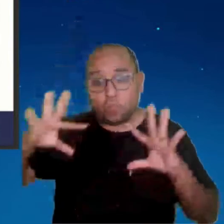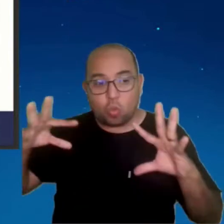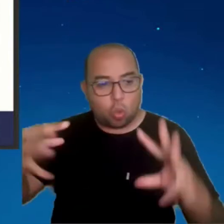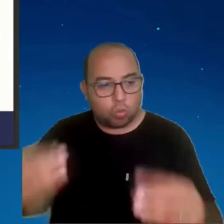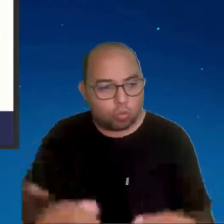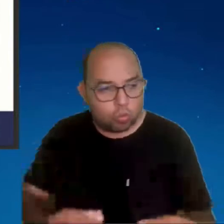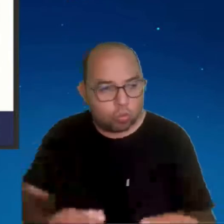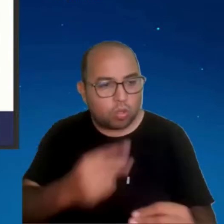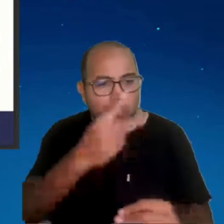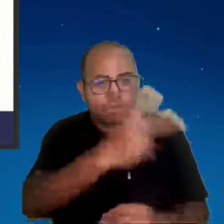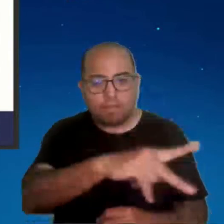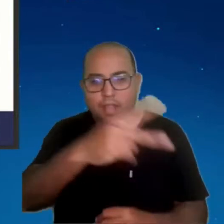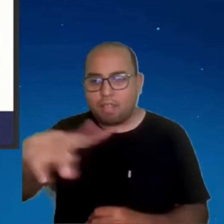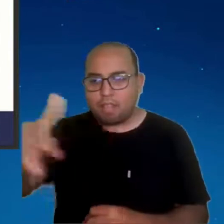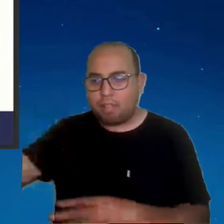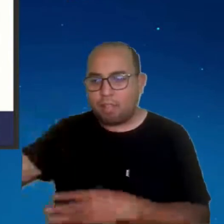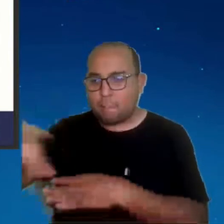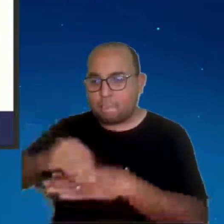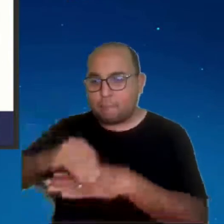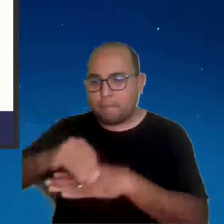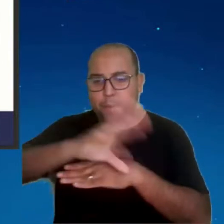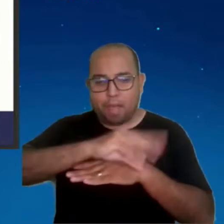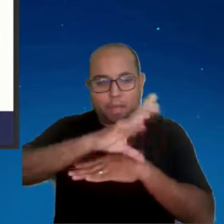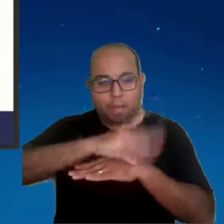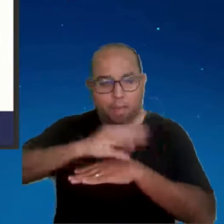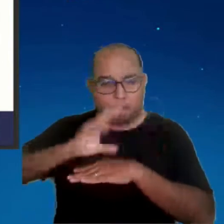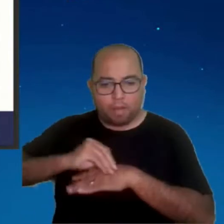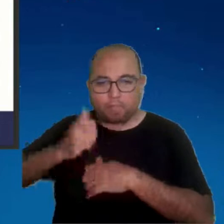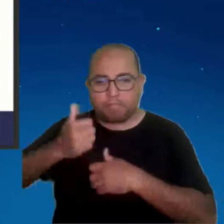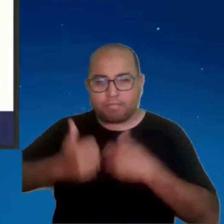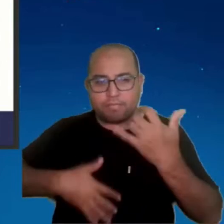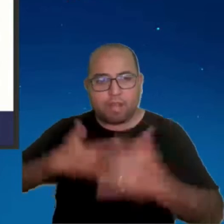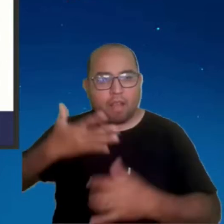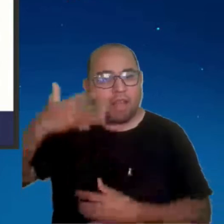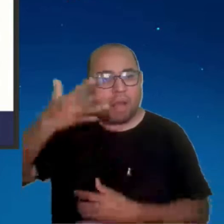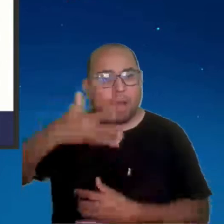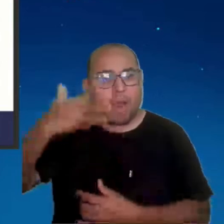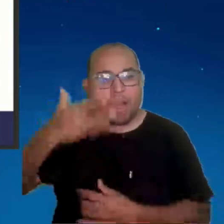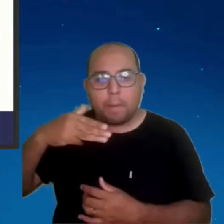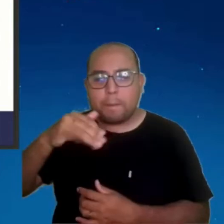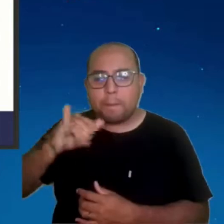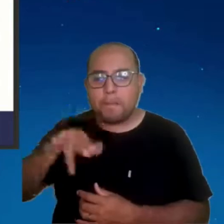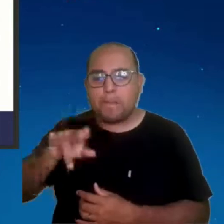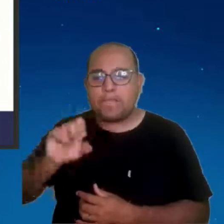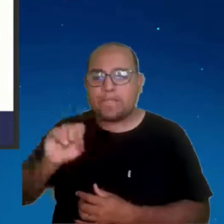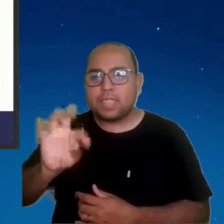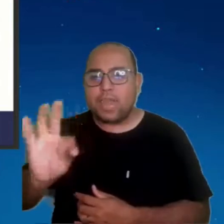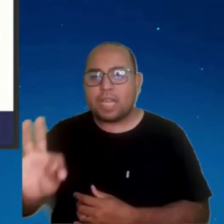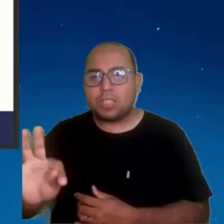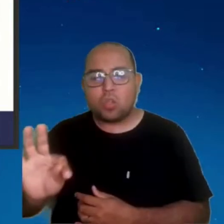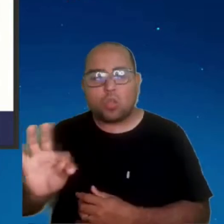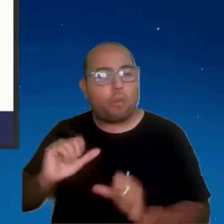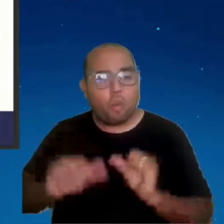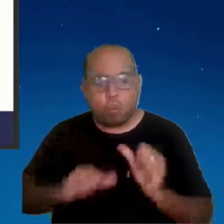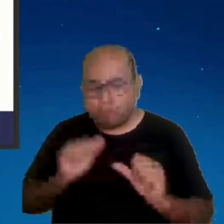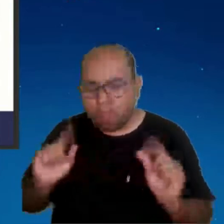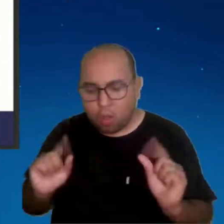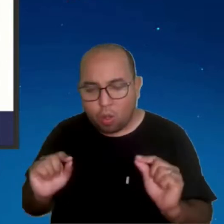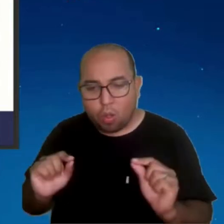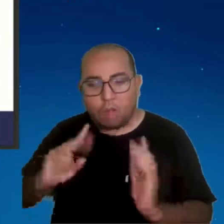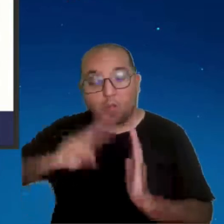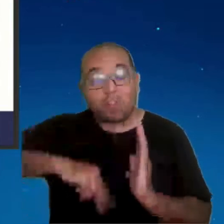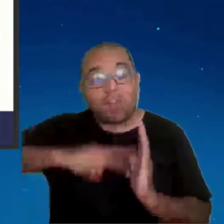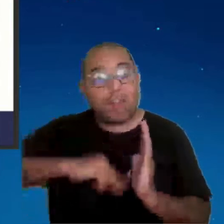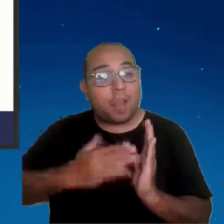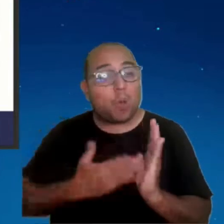sabe? Multiplica isso. Façam uma palestra sobre mindset, vamos mudar, vamos ler o livro